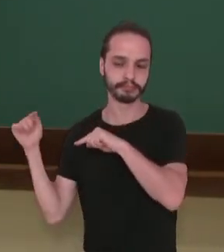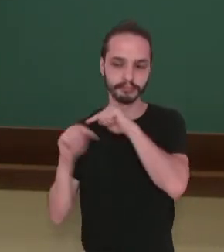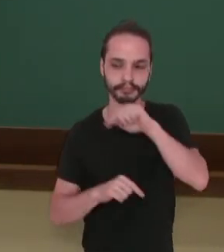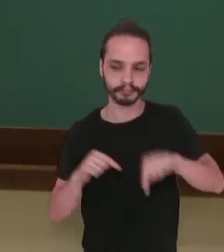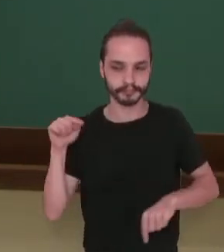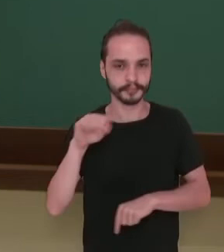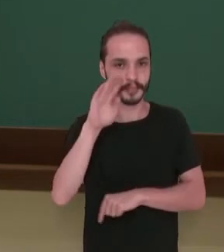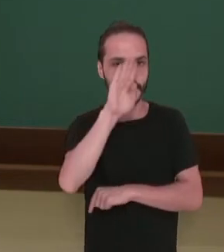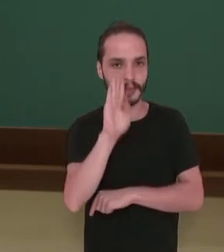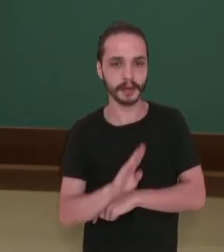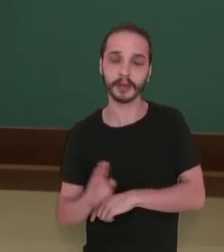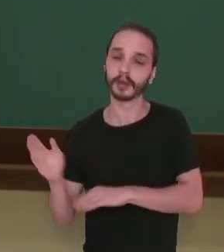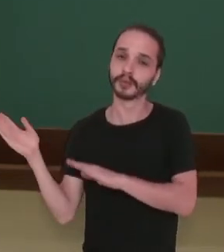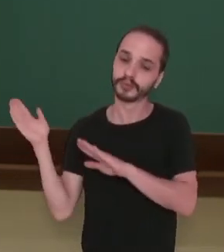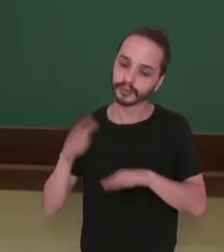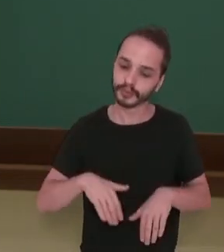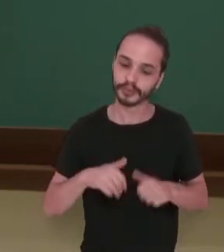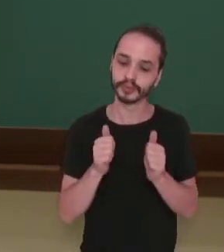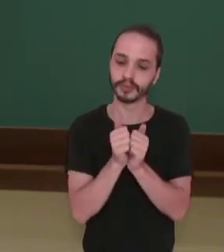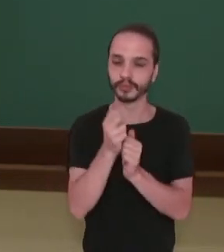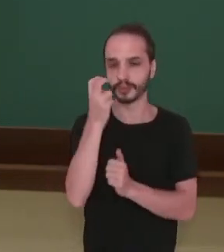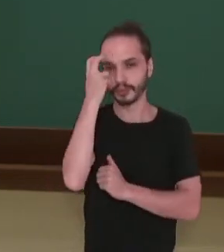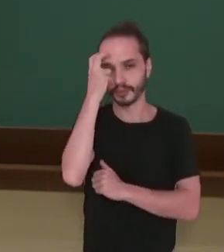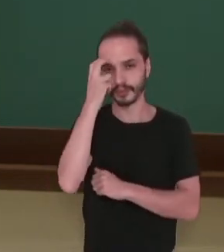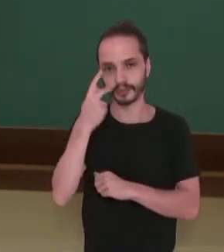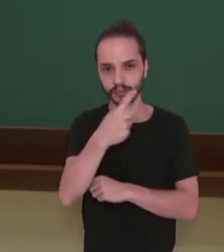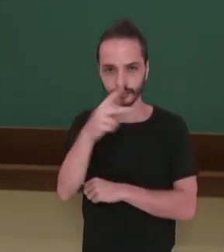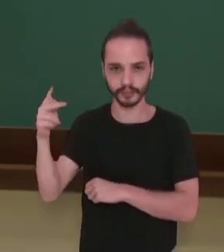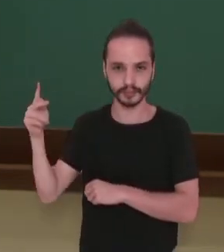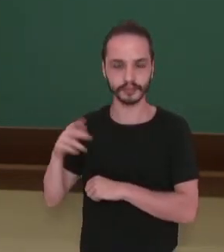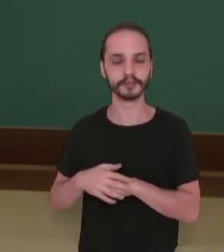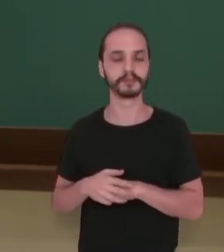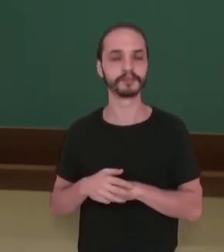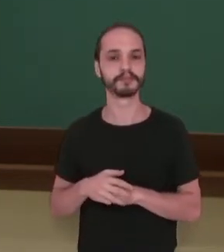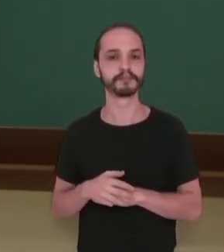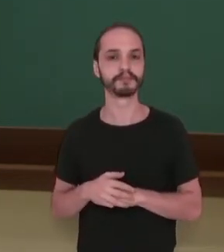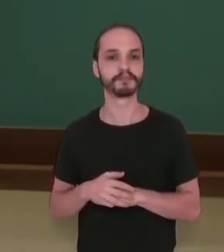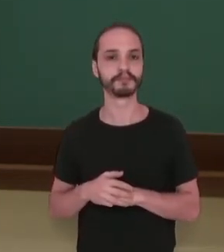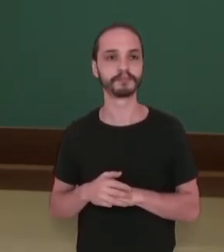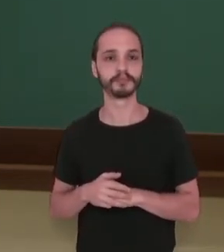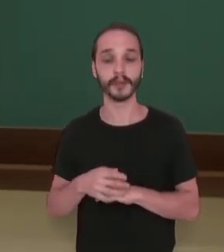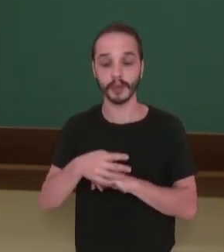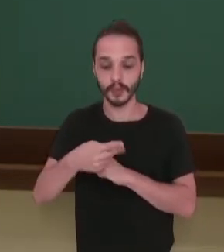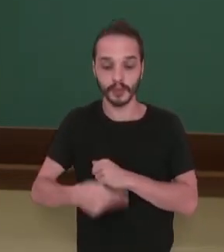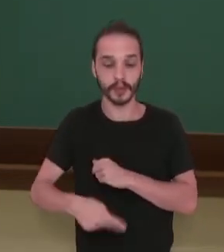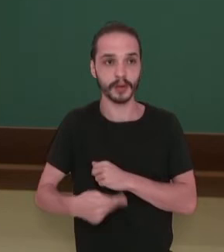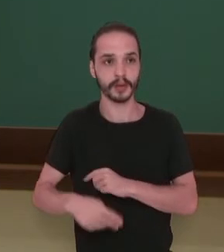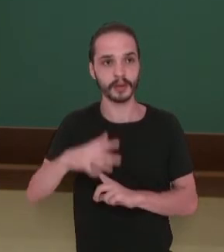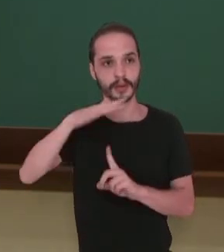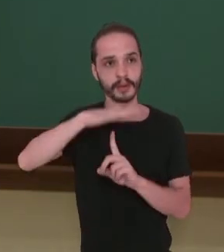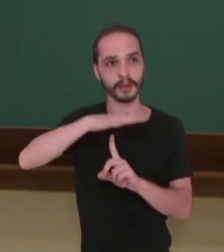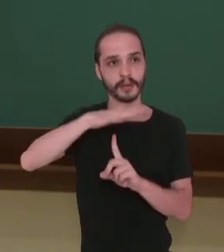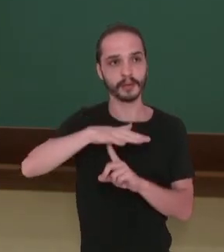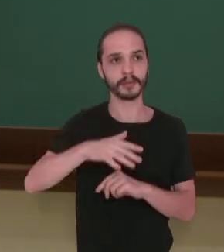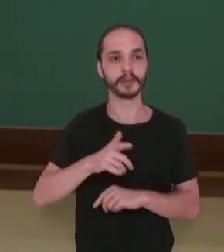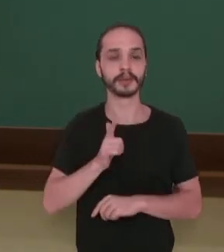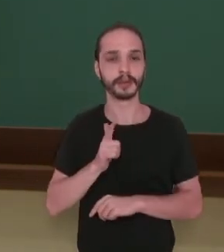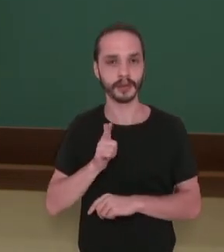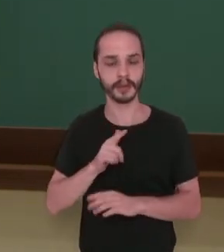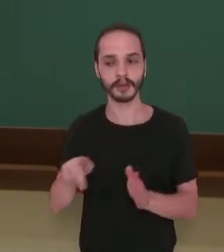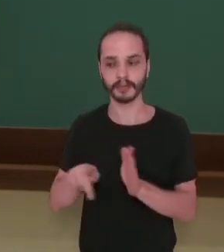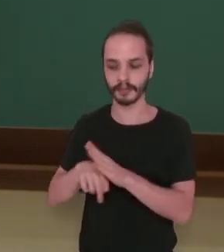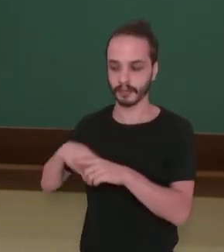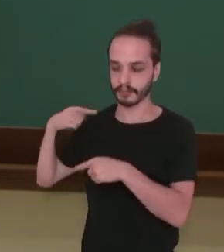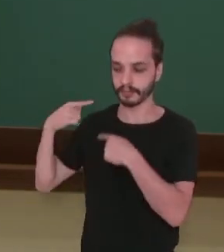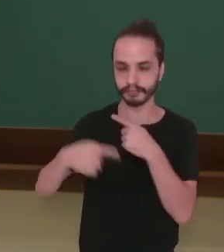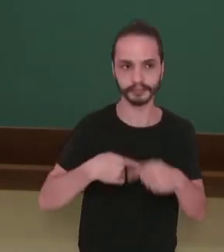Brasil, trouxeram a sua cultura. Então, aqui, no Paraná, né? A herança cultural do